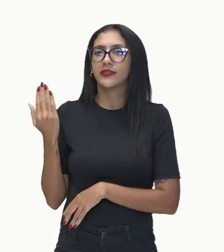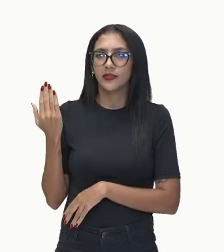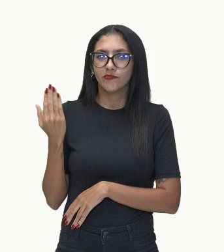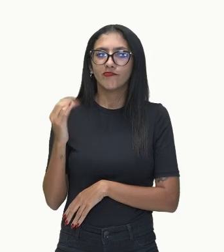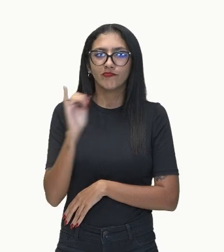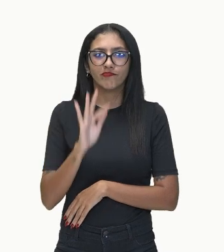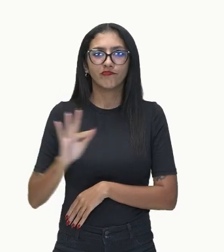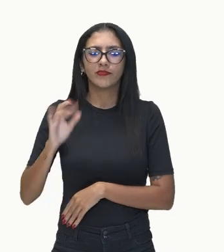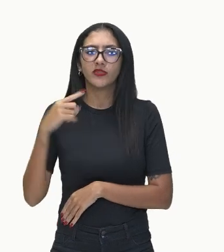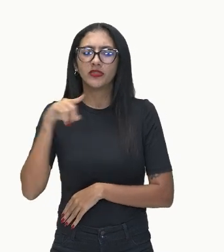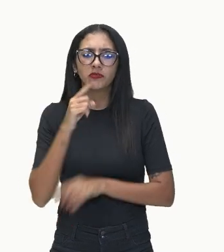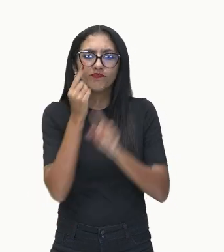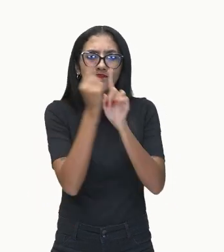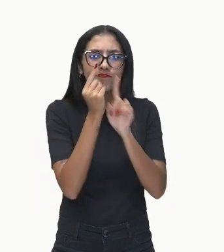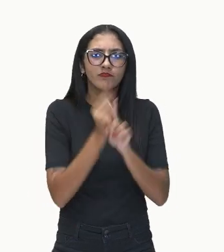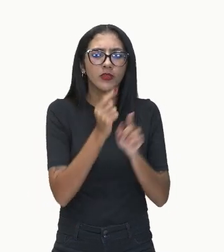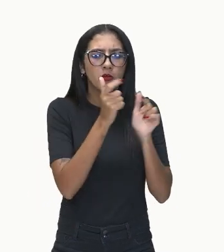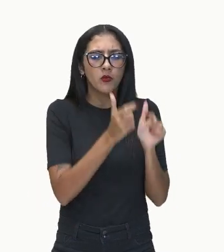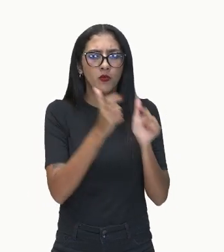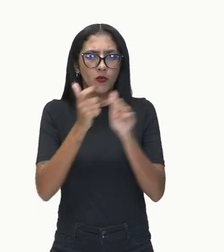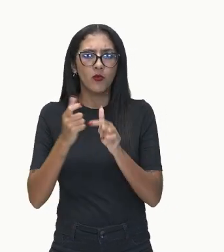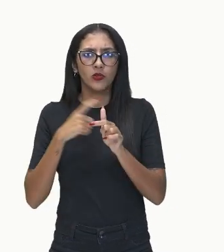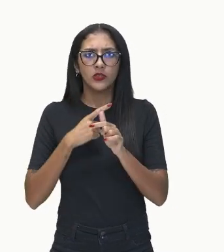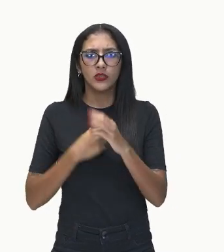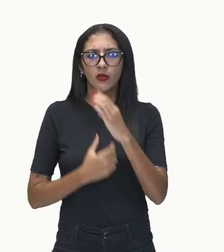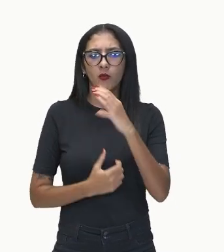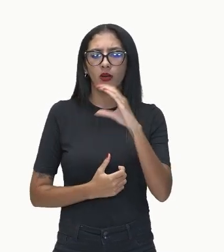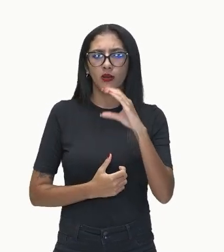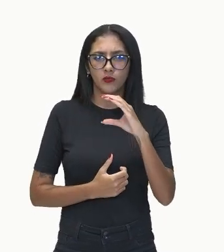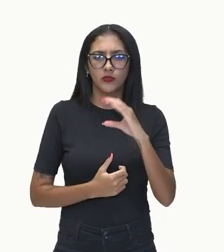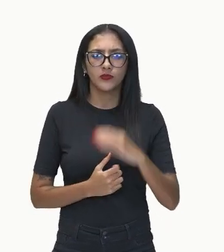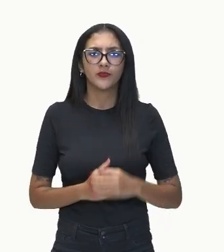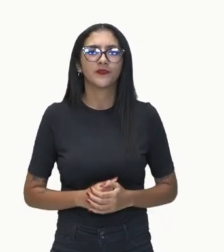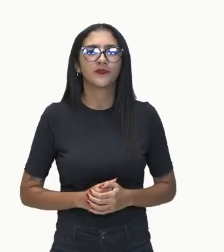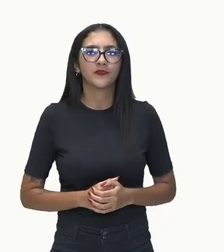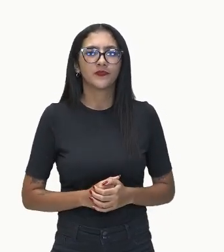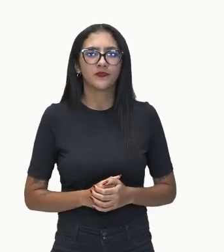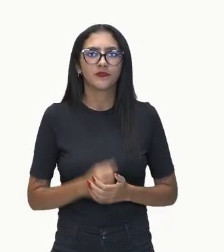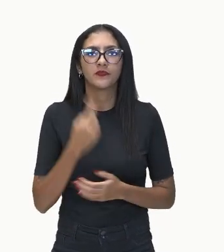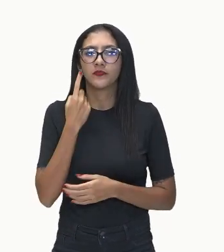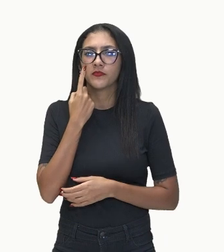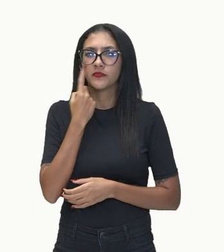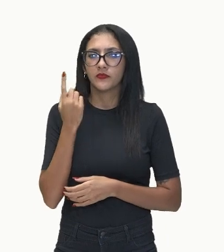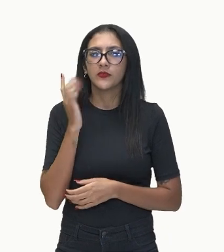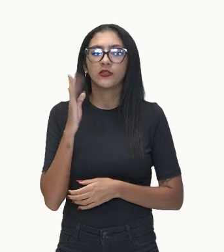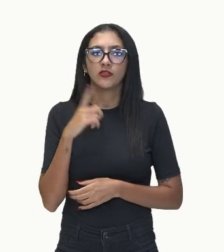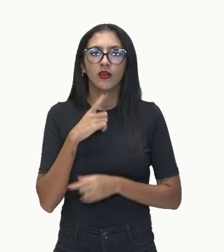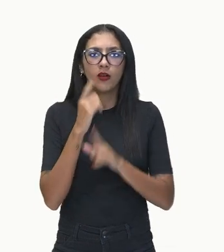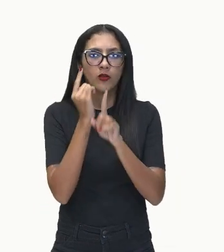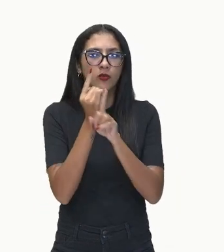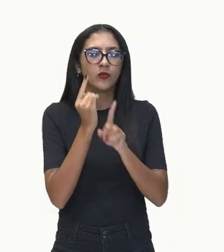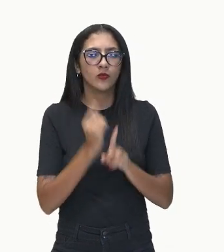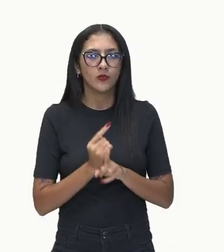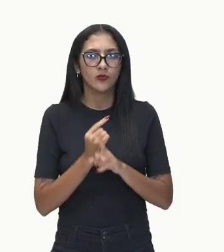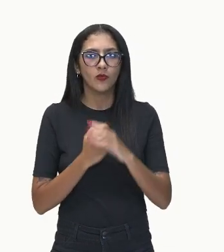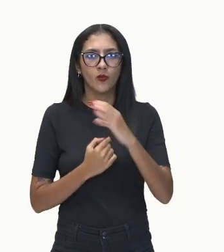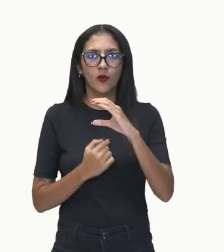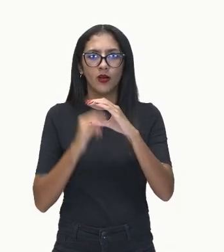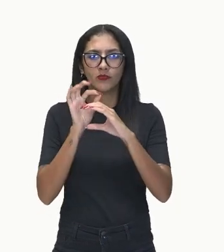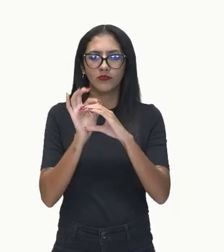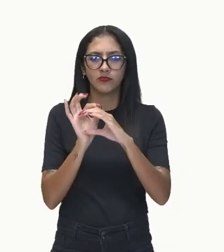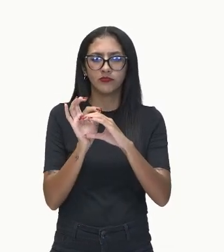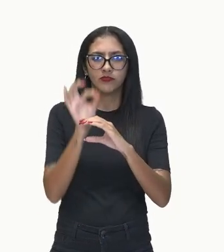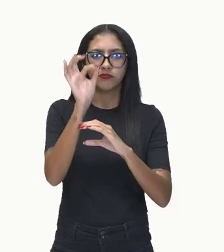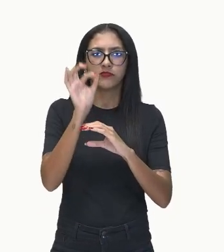procurar onde tem carbono quiral. Nesse caso aqui eu já grifei que esse daqui é um carbono quiral, porque esse ligante